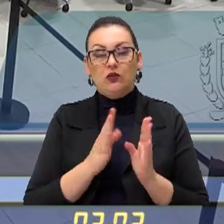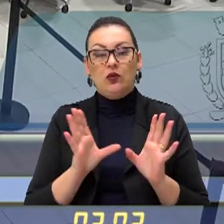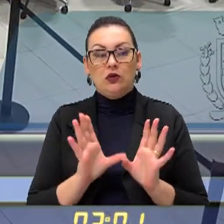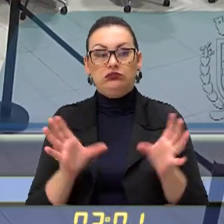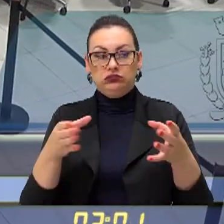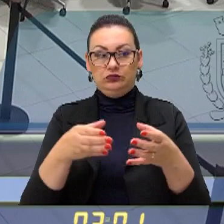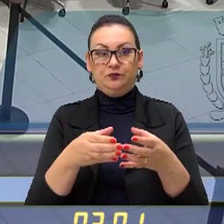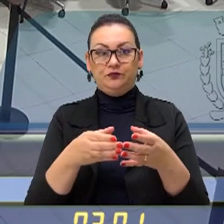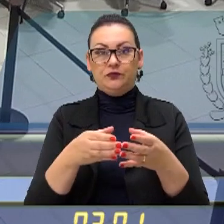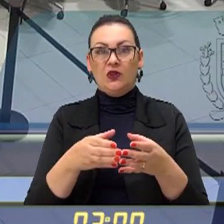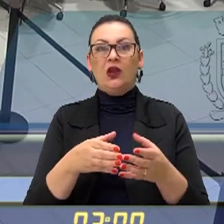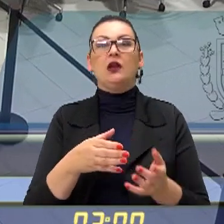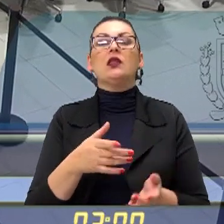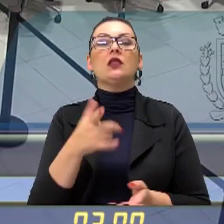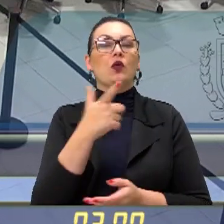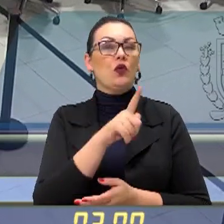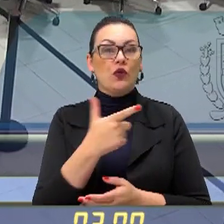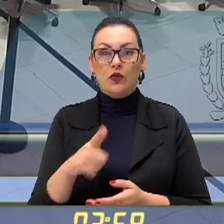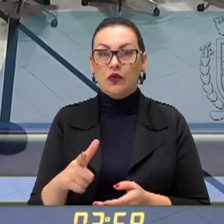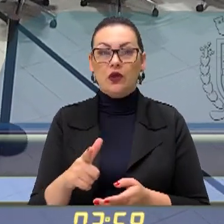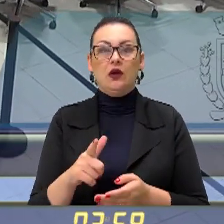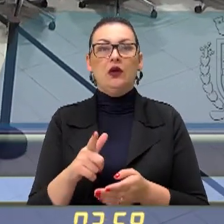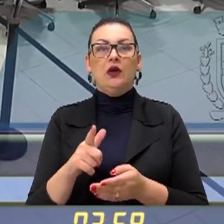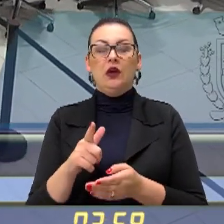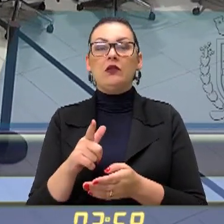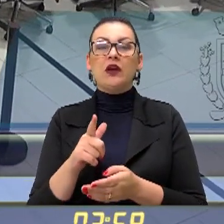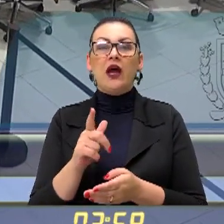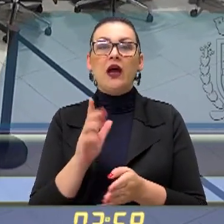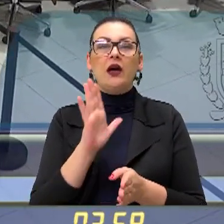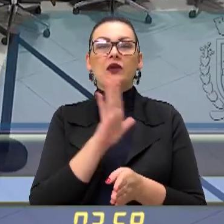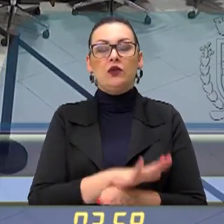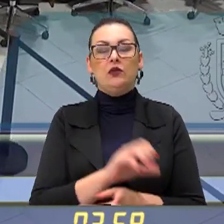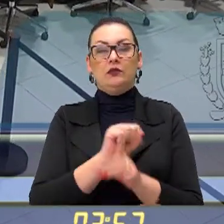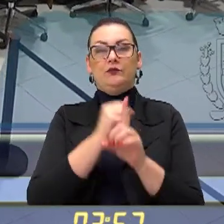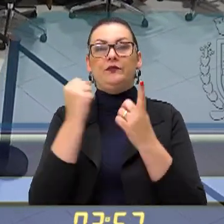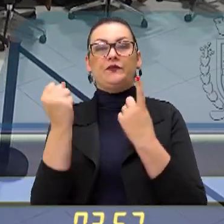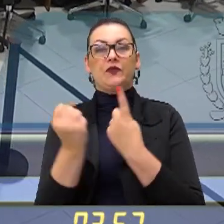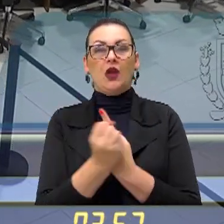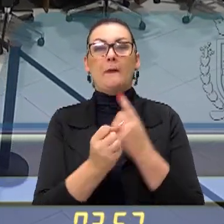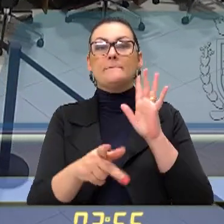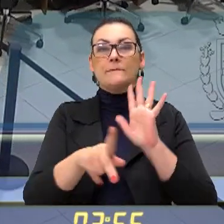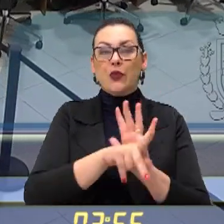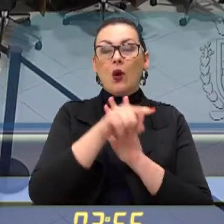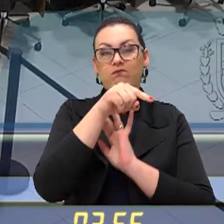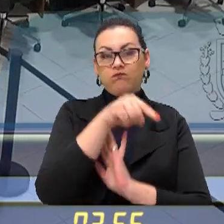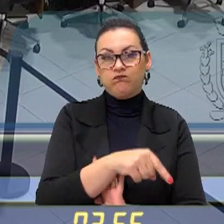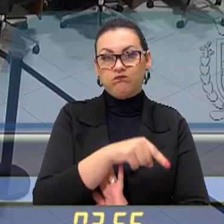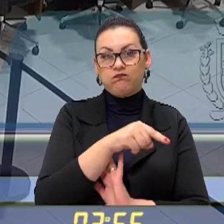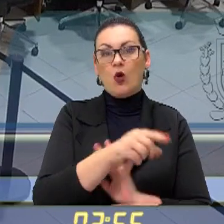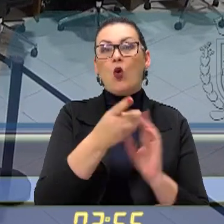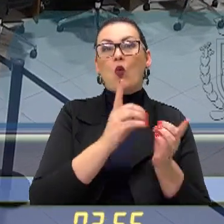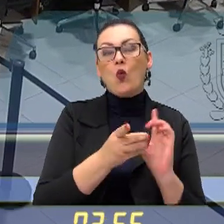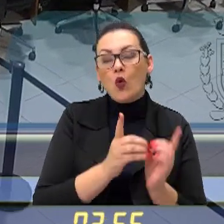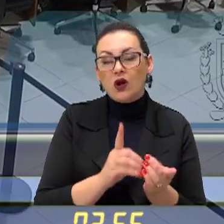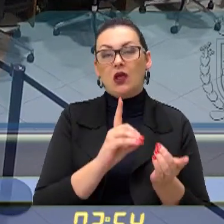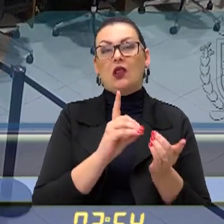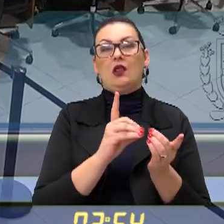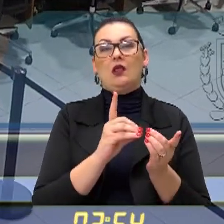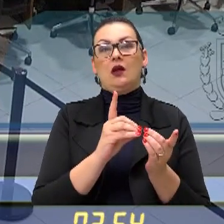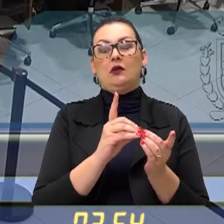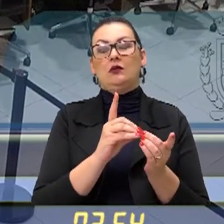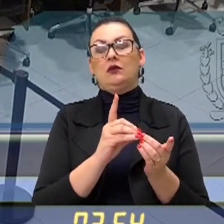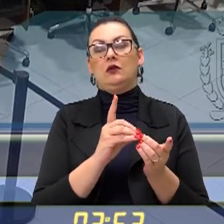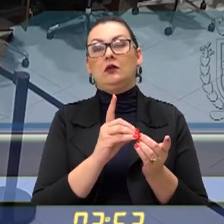complexidade. Então, não temos uma assistente social para o escritório de coordenador,